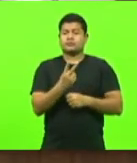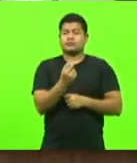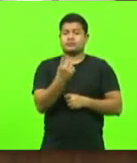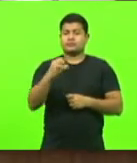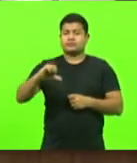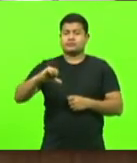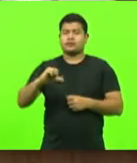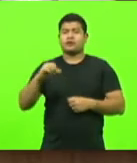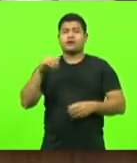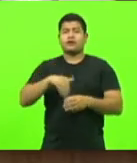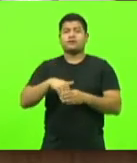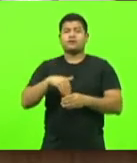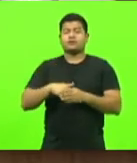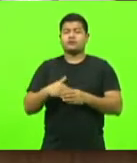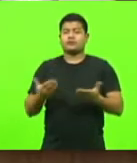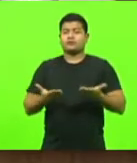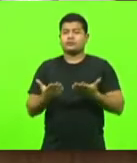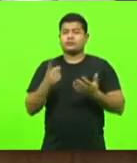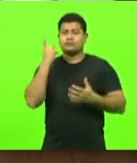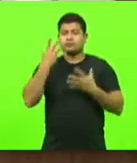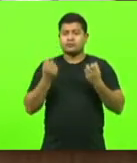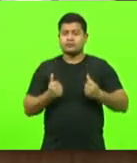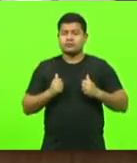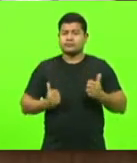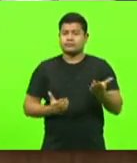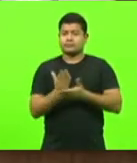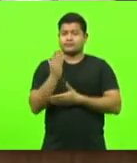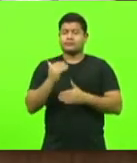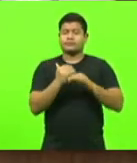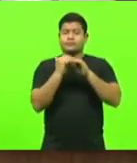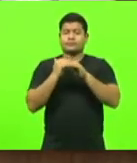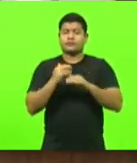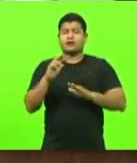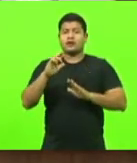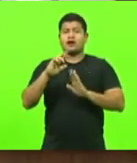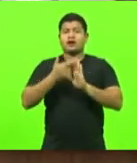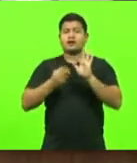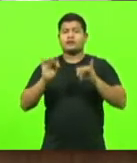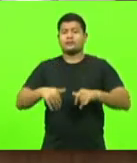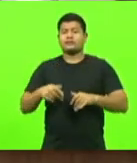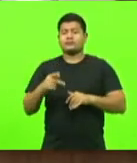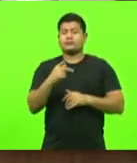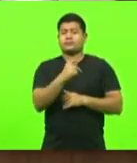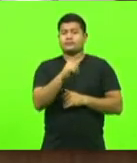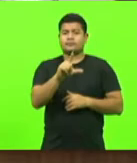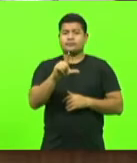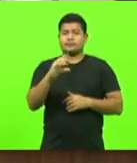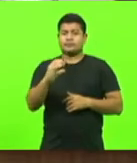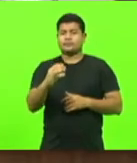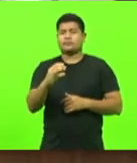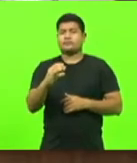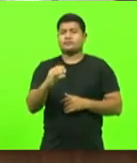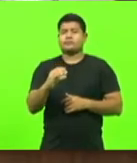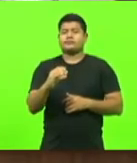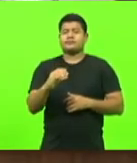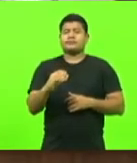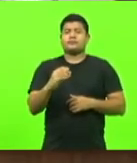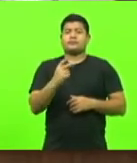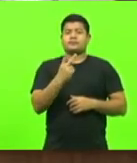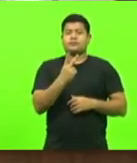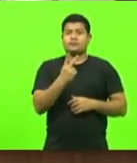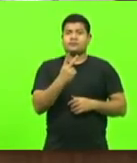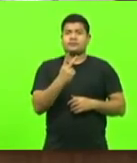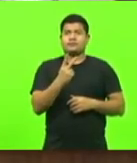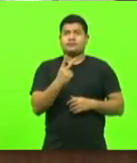encontram. Aprovado por unanimidade. Votação da redação final do projeto de conversão em lei de medida provisória PLC